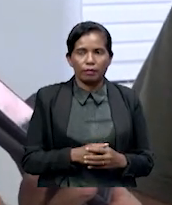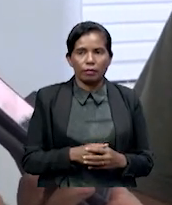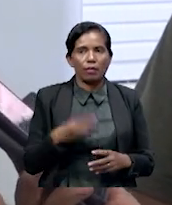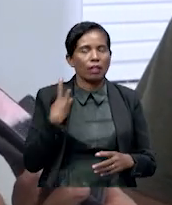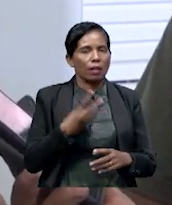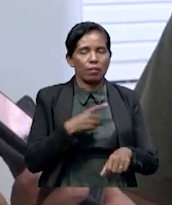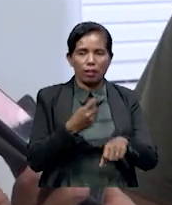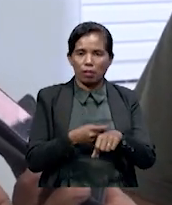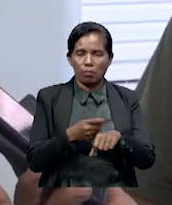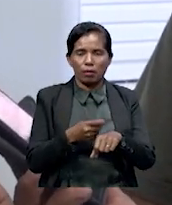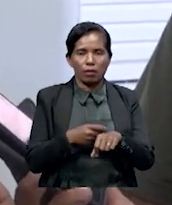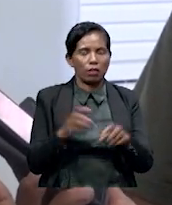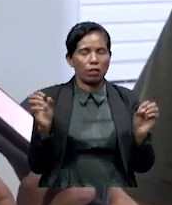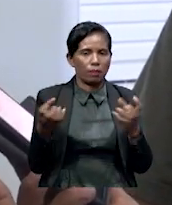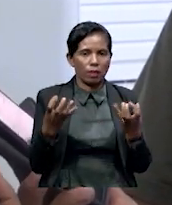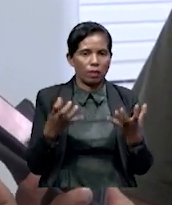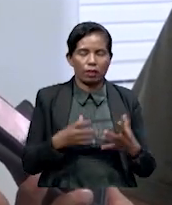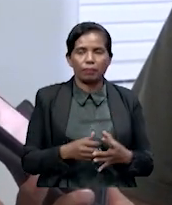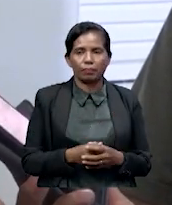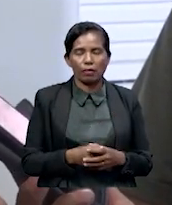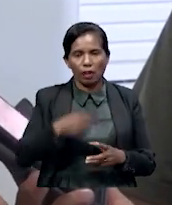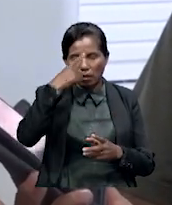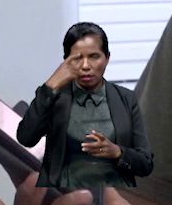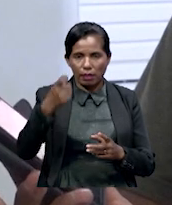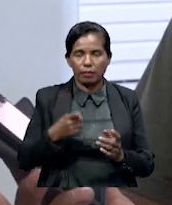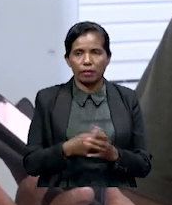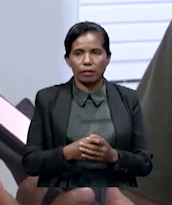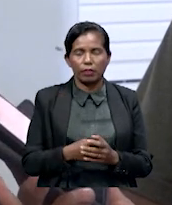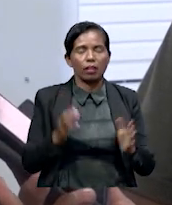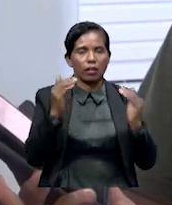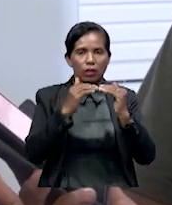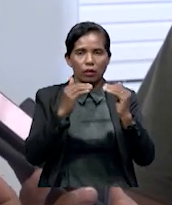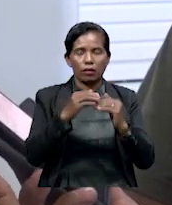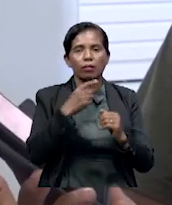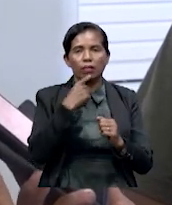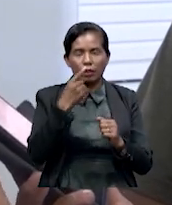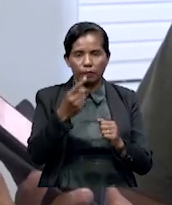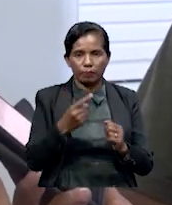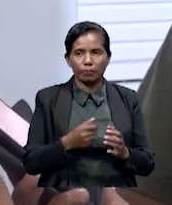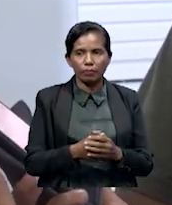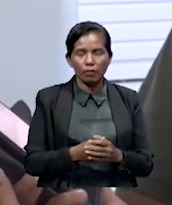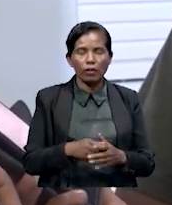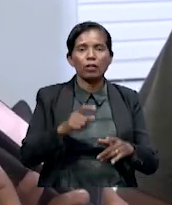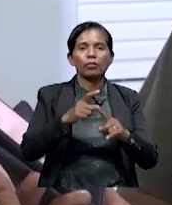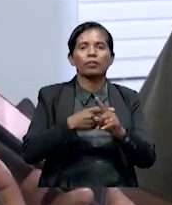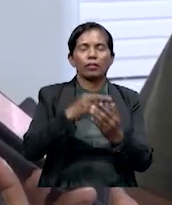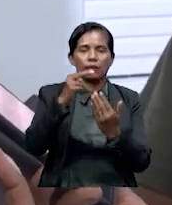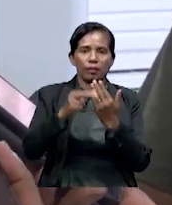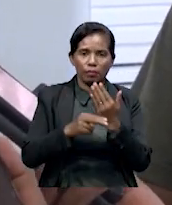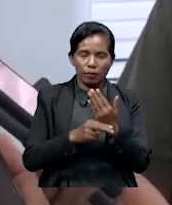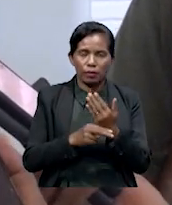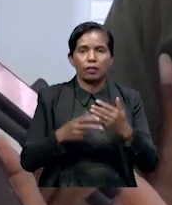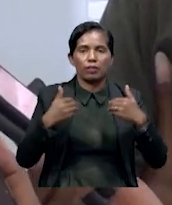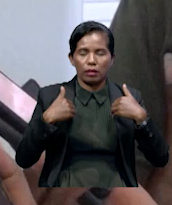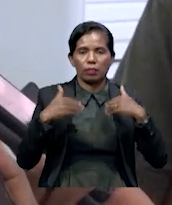lá to. Tempo lá to. Tamba, lema, Congresso recomenda, a tu fura novembro, né, ia fali